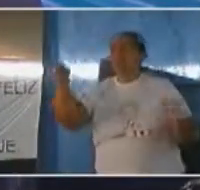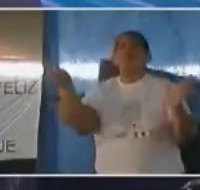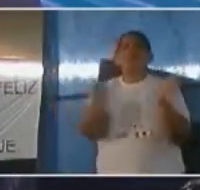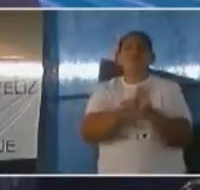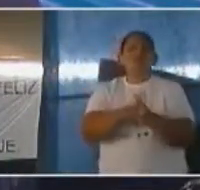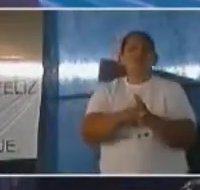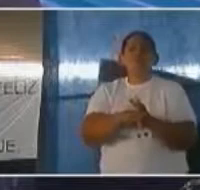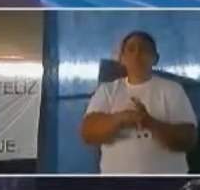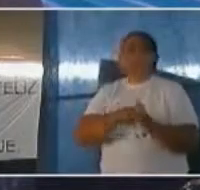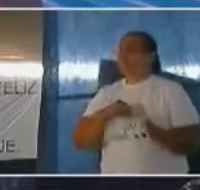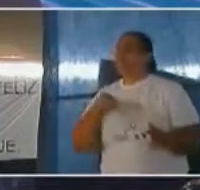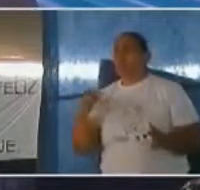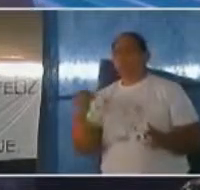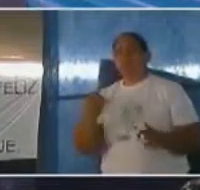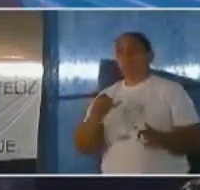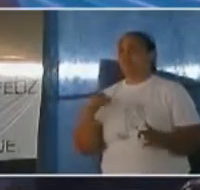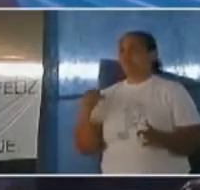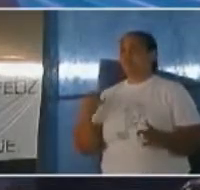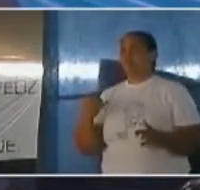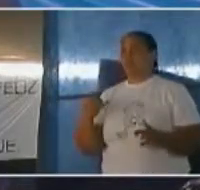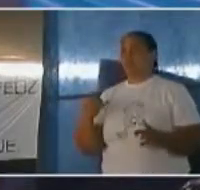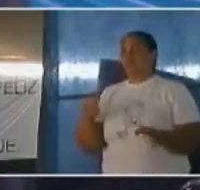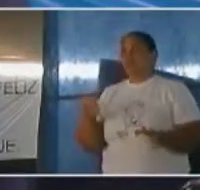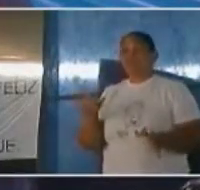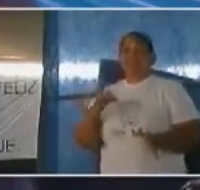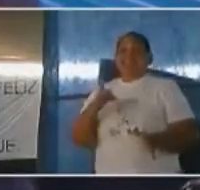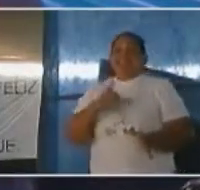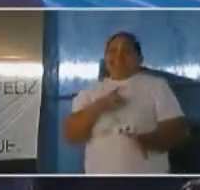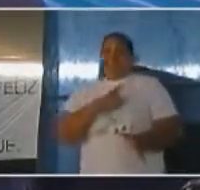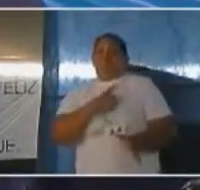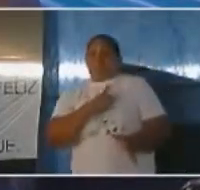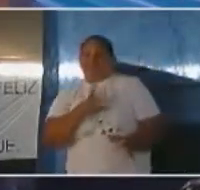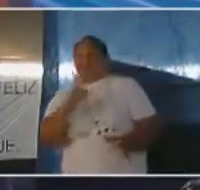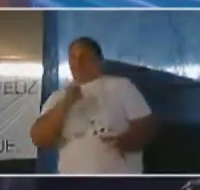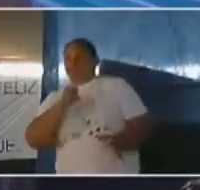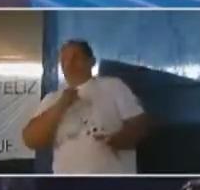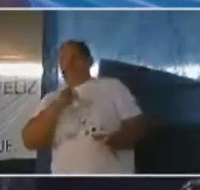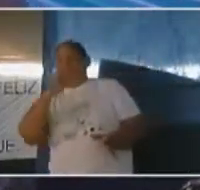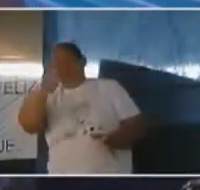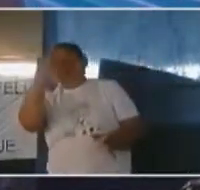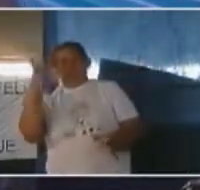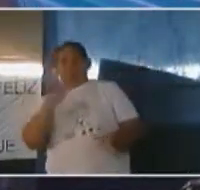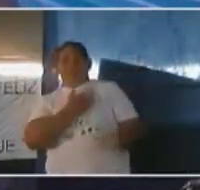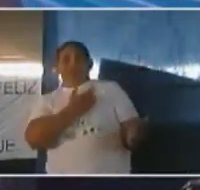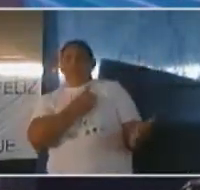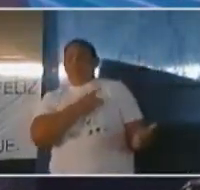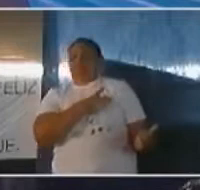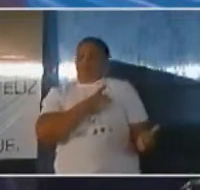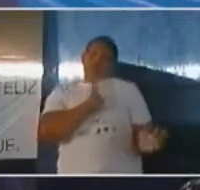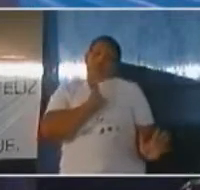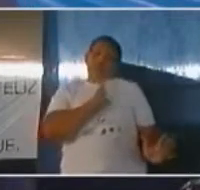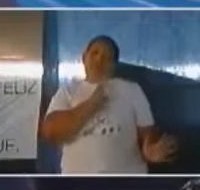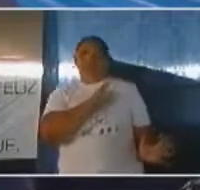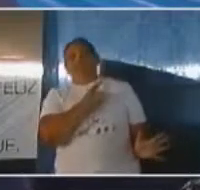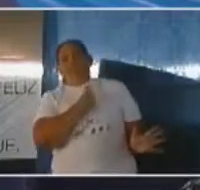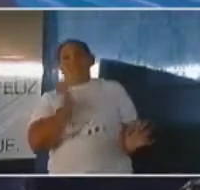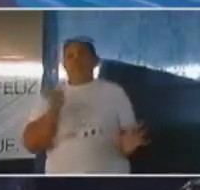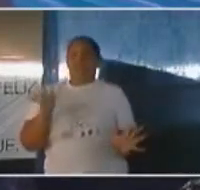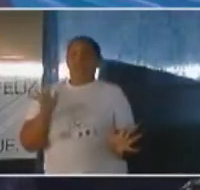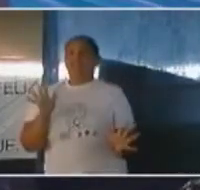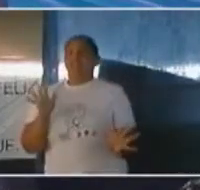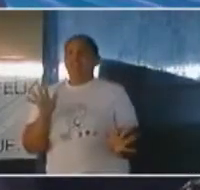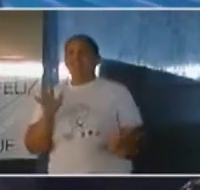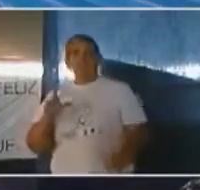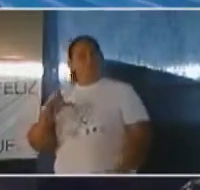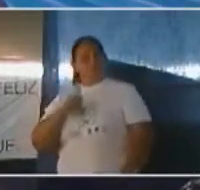gente tem dificuldade de se expressar cada vez mais? As pessoas jovens conseguem se expressar, conseguem